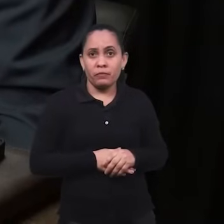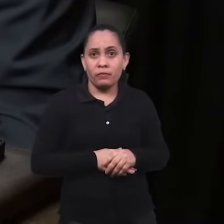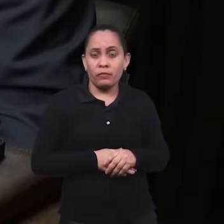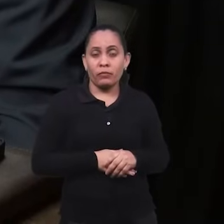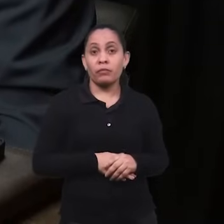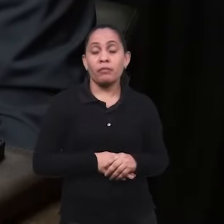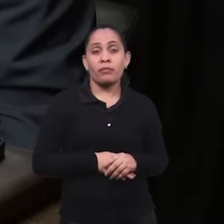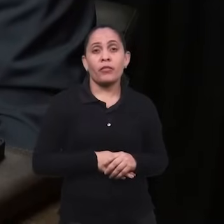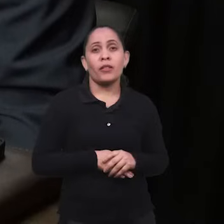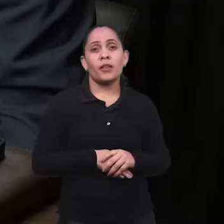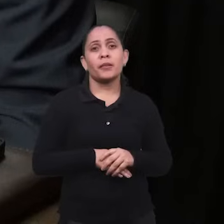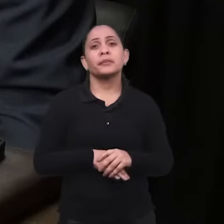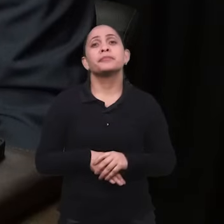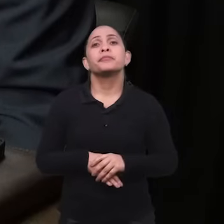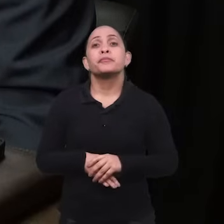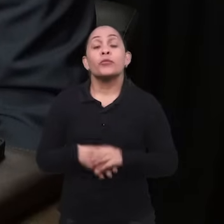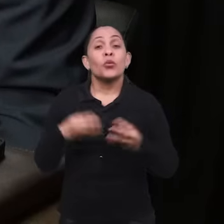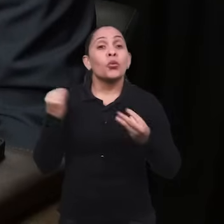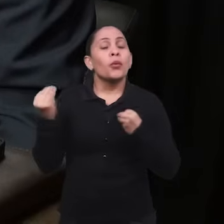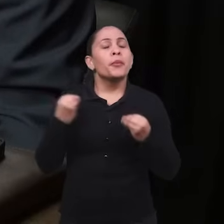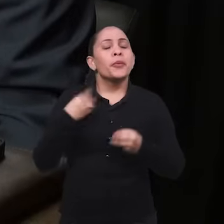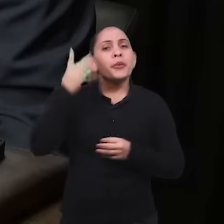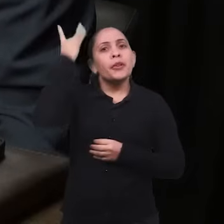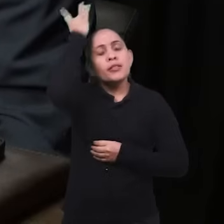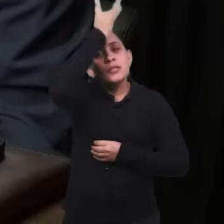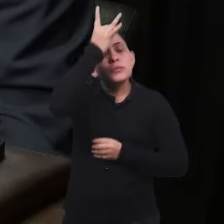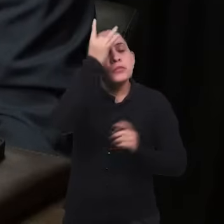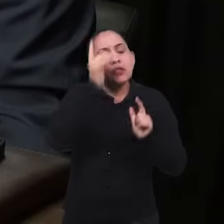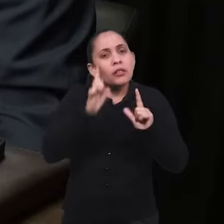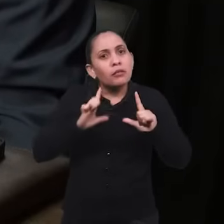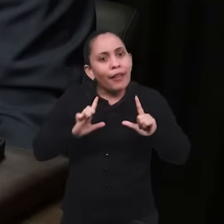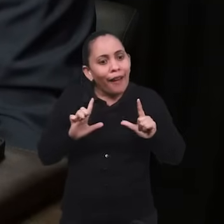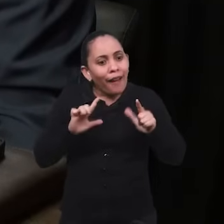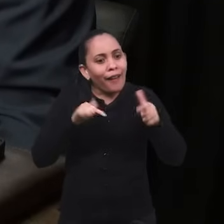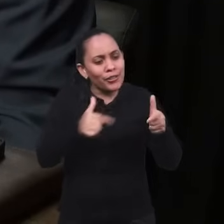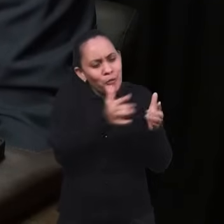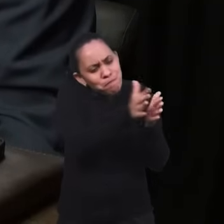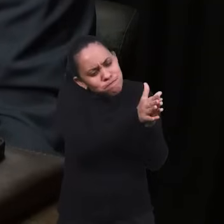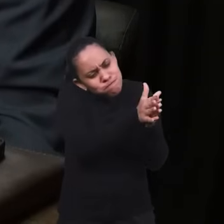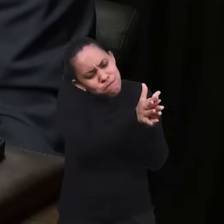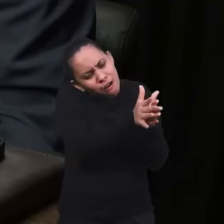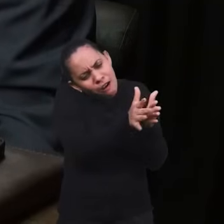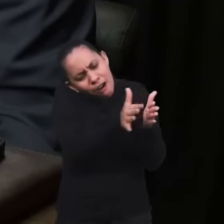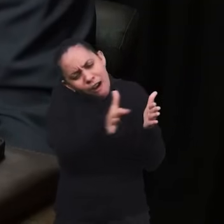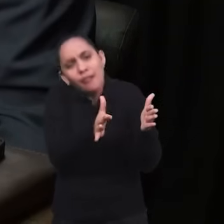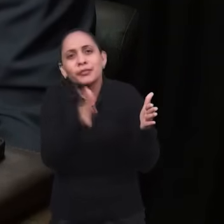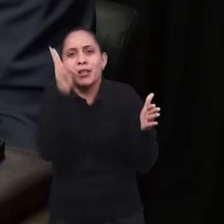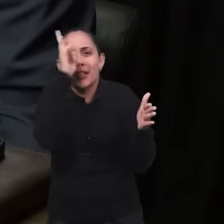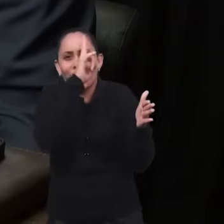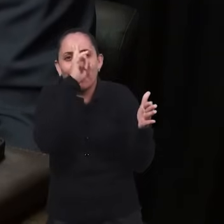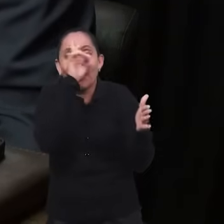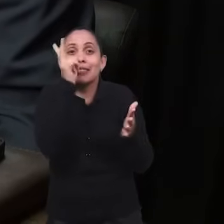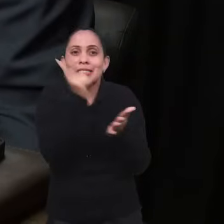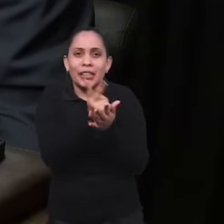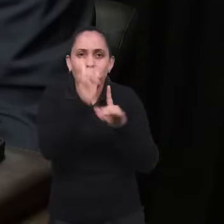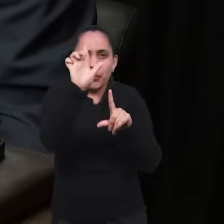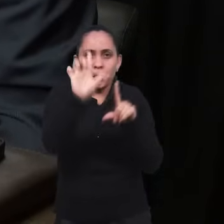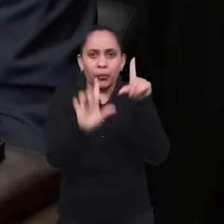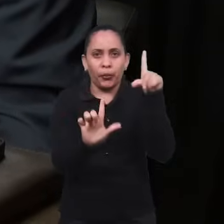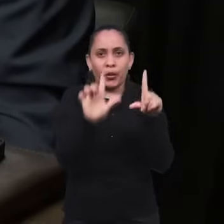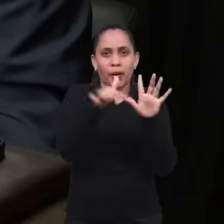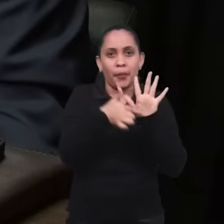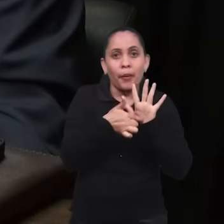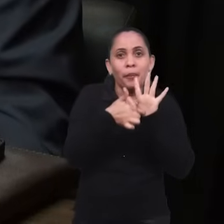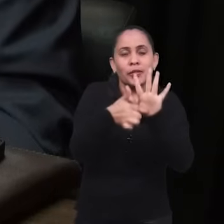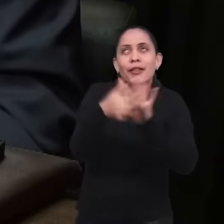né? Então, como que o Espírito Santo operou em todo esse período? É sempre bom te relembrar a cada programa,